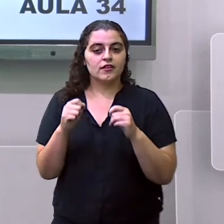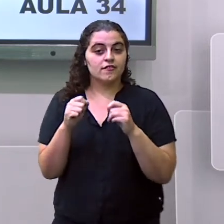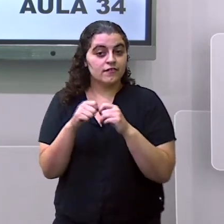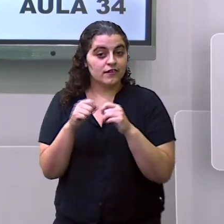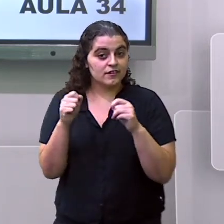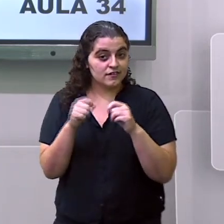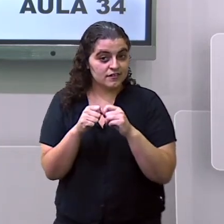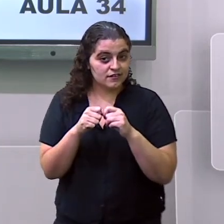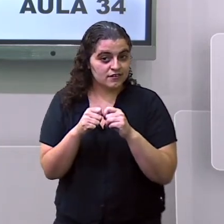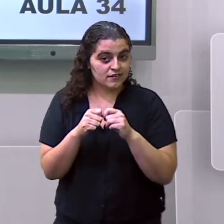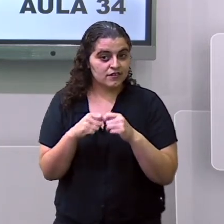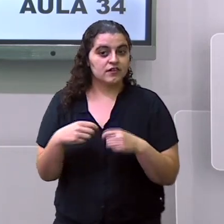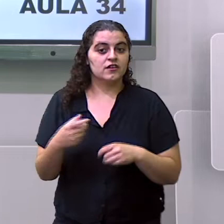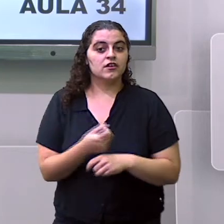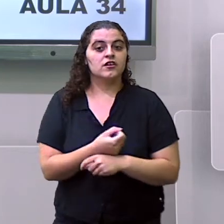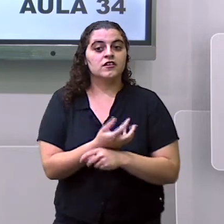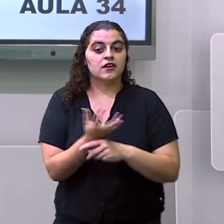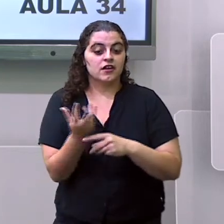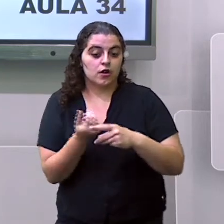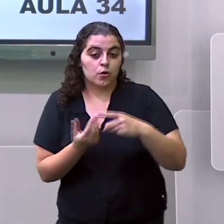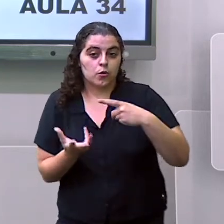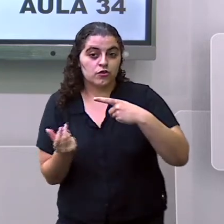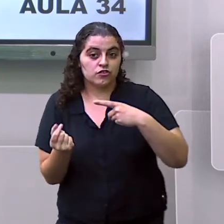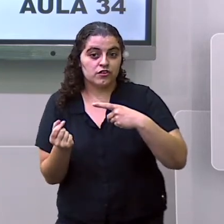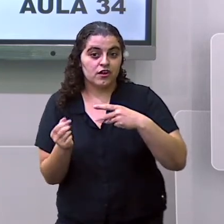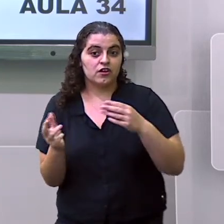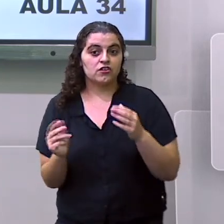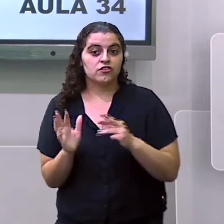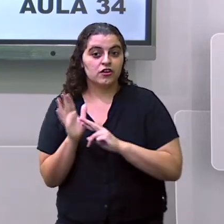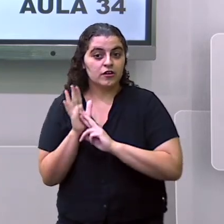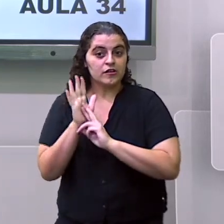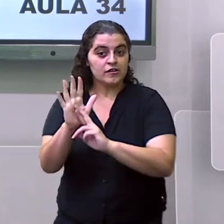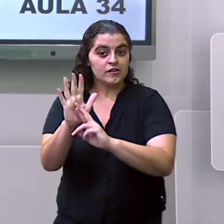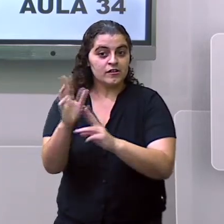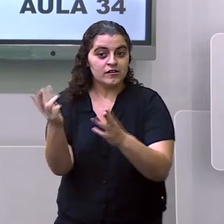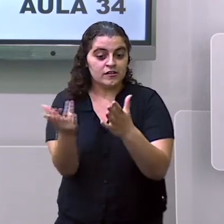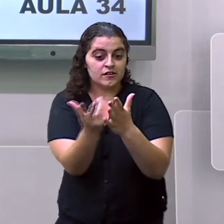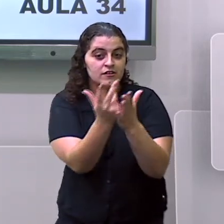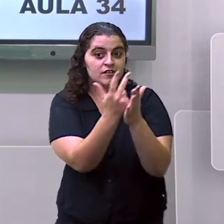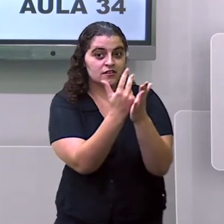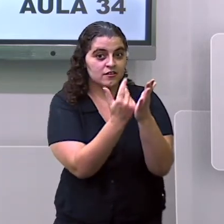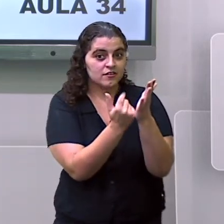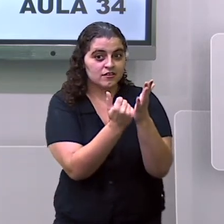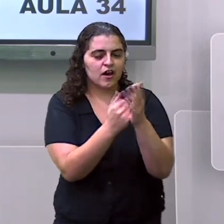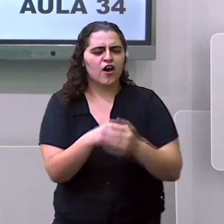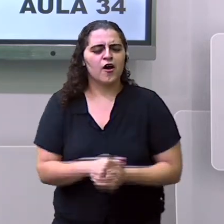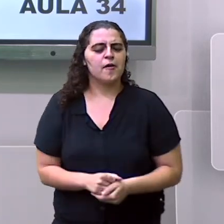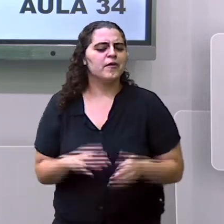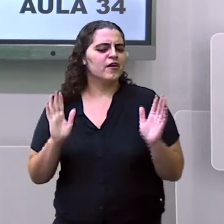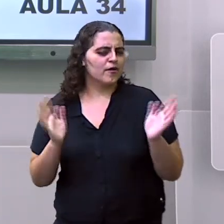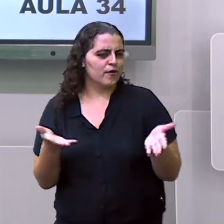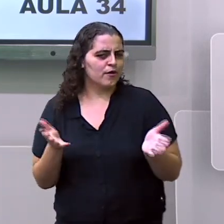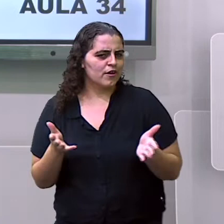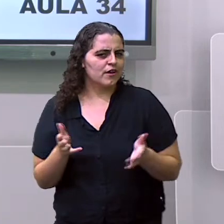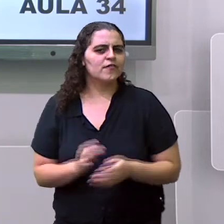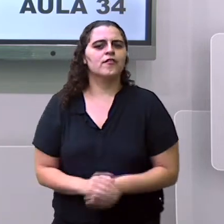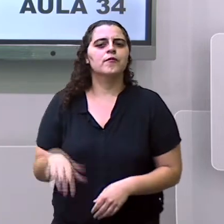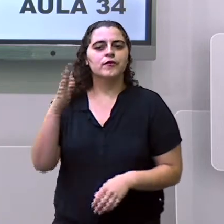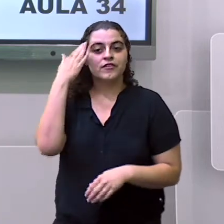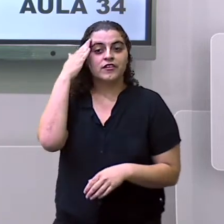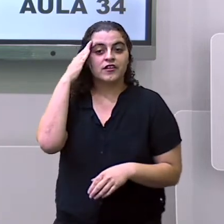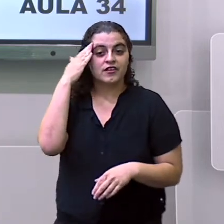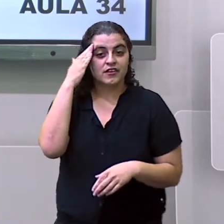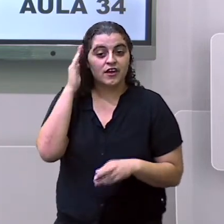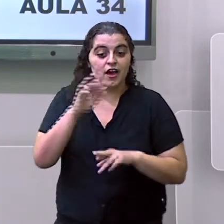fracionário um desenho expondo aquela ali a sua fração. E hoje vamos entender quais são os tipos de